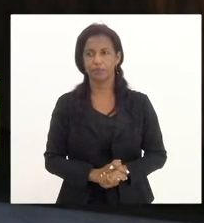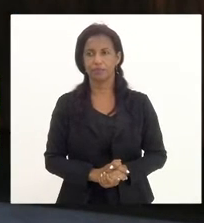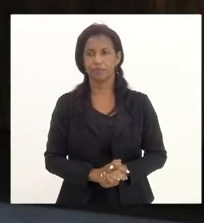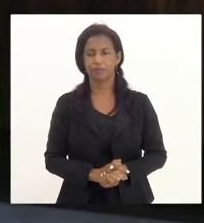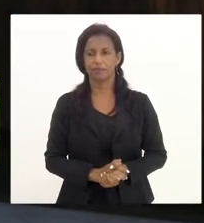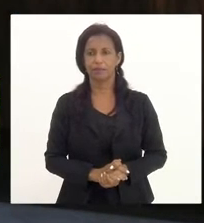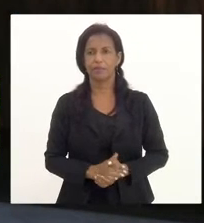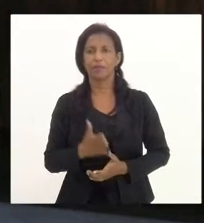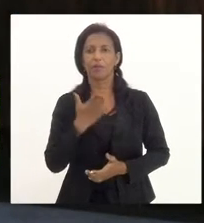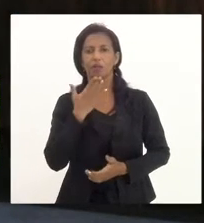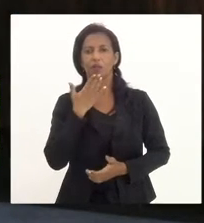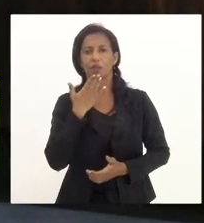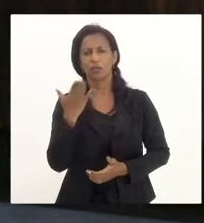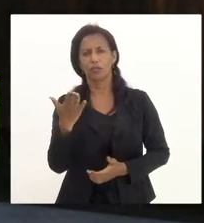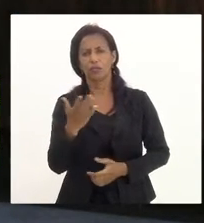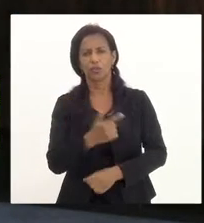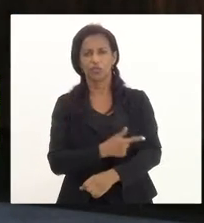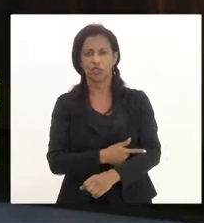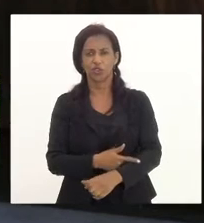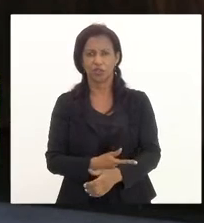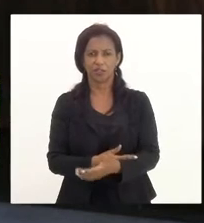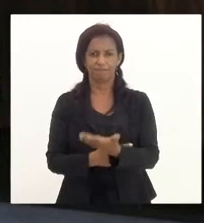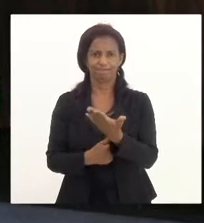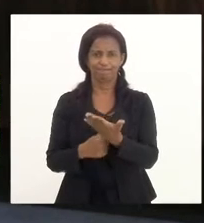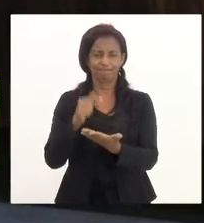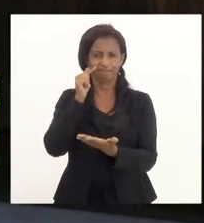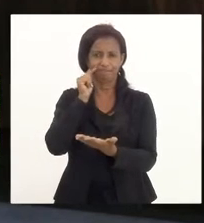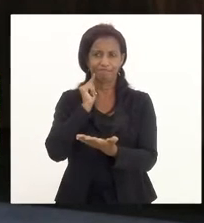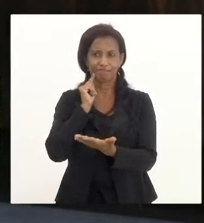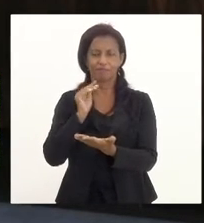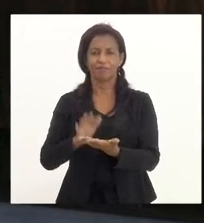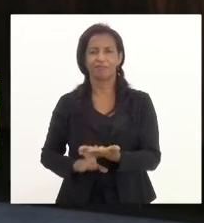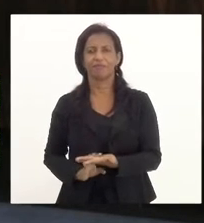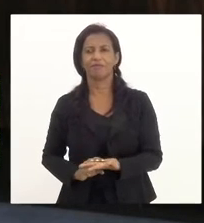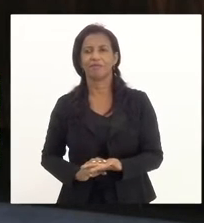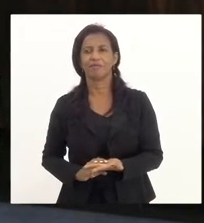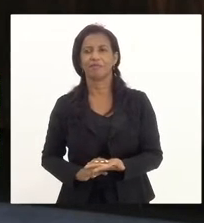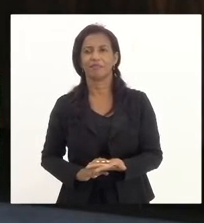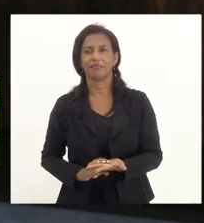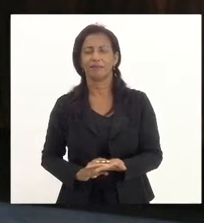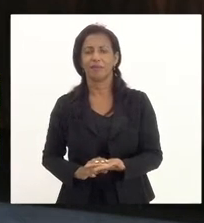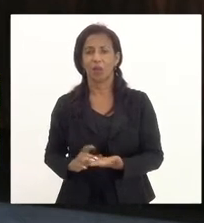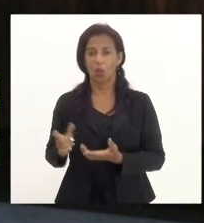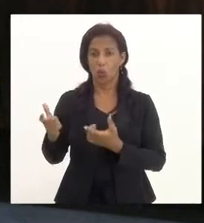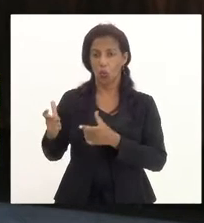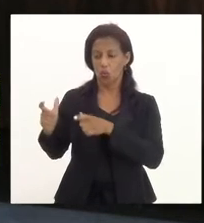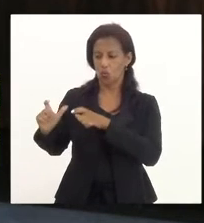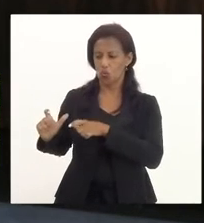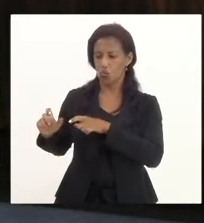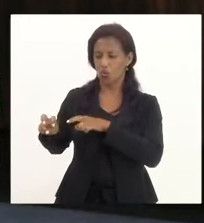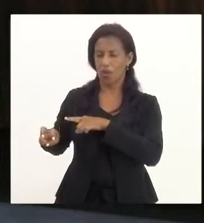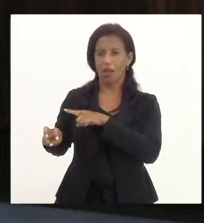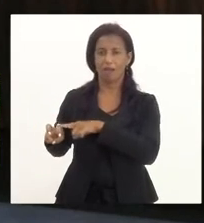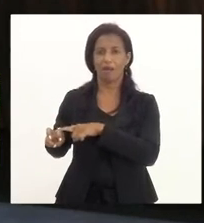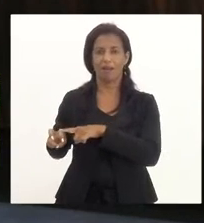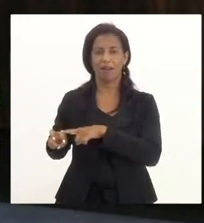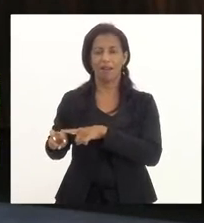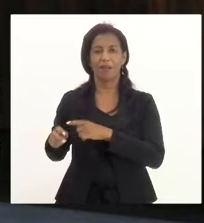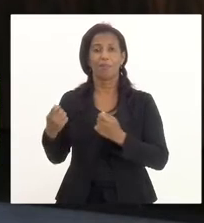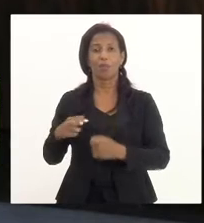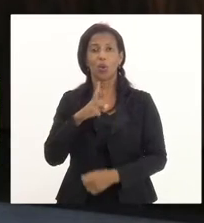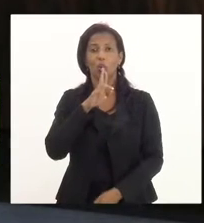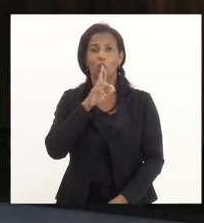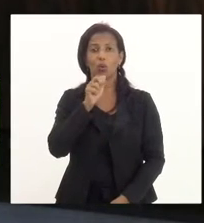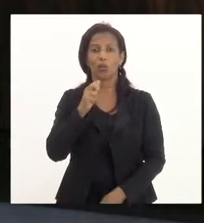vou pedir a gentileza do deputado Flávio serafini quando você der aqui ao Deputado Rodrigo